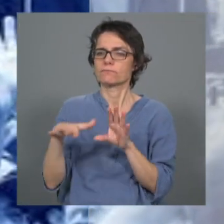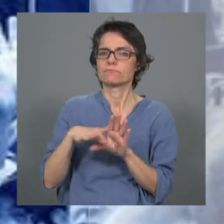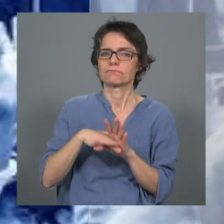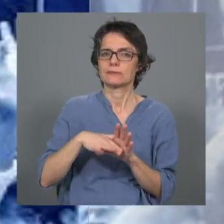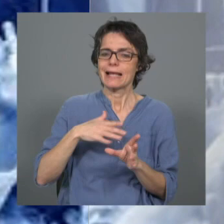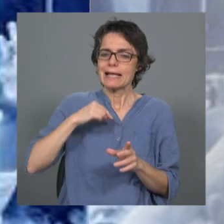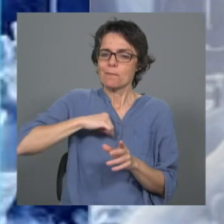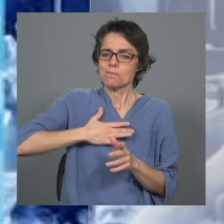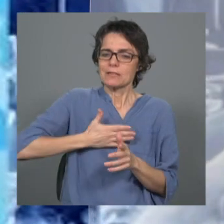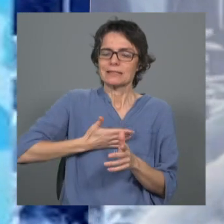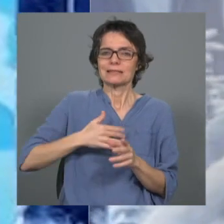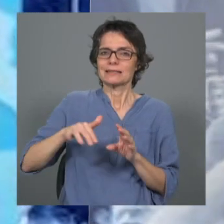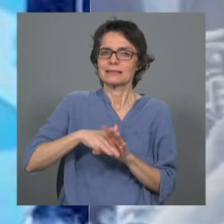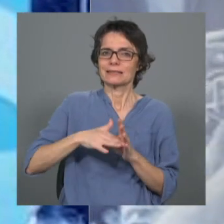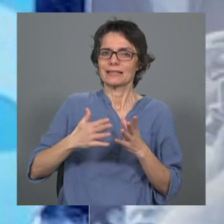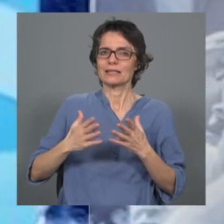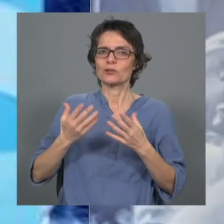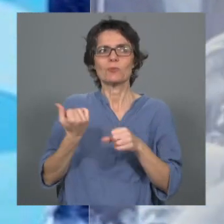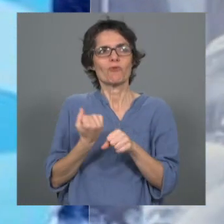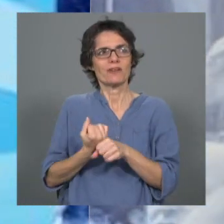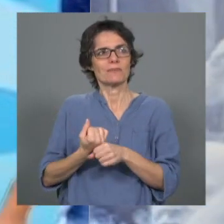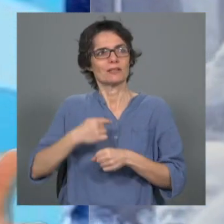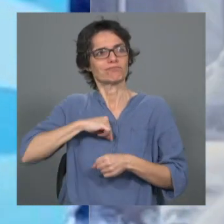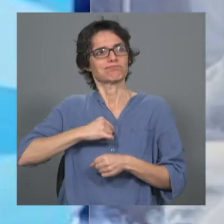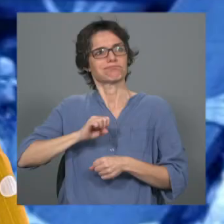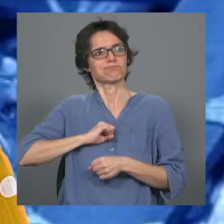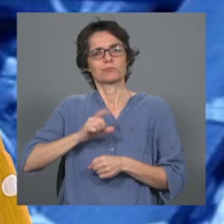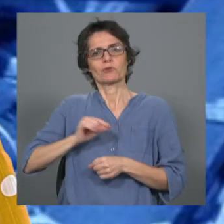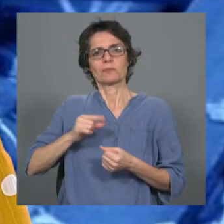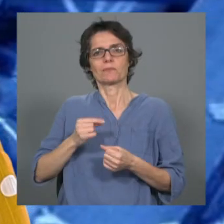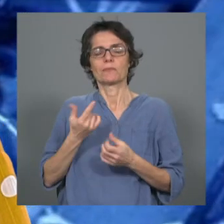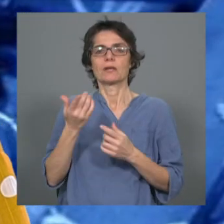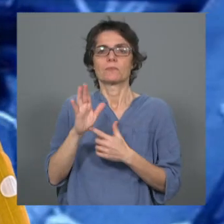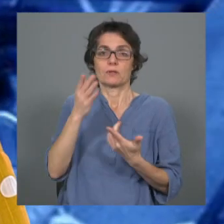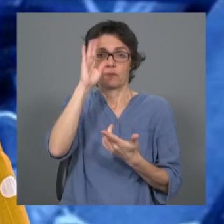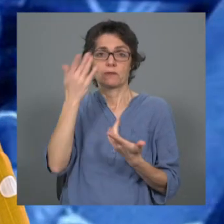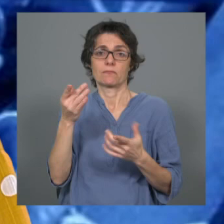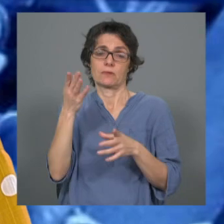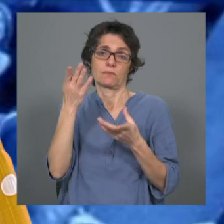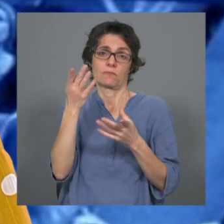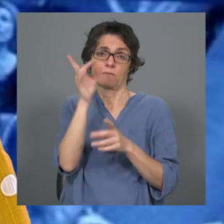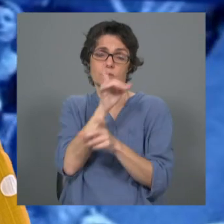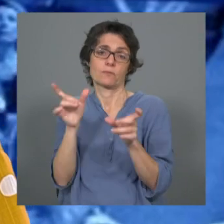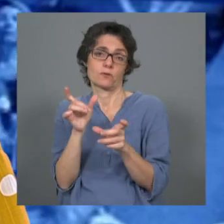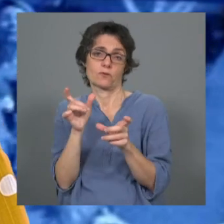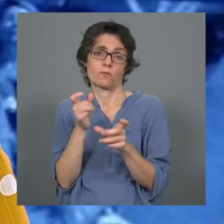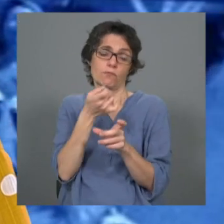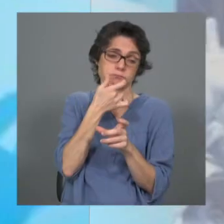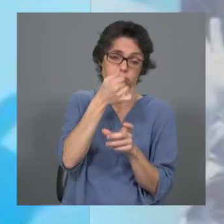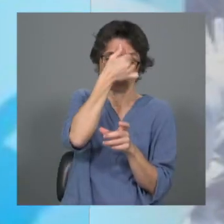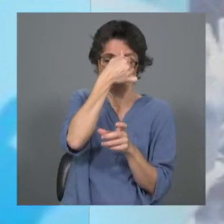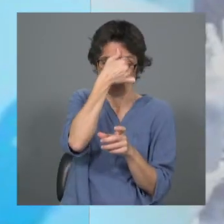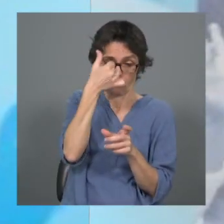certa velocidade de cruzeiro, em que as pessoas frequentam os sacramentos, participam nas assembleias litúrgicas, mas depois cada um vai para a sua